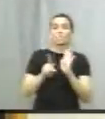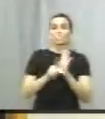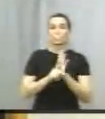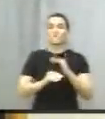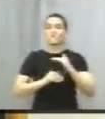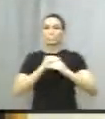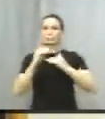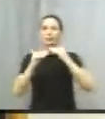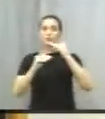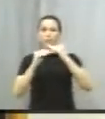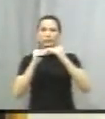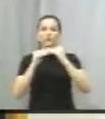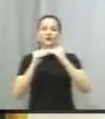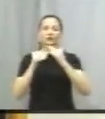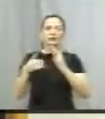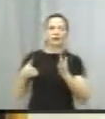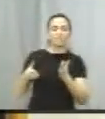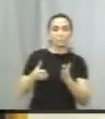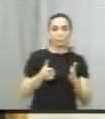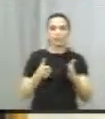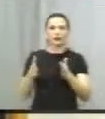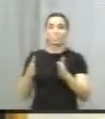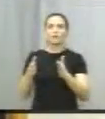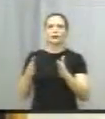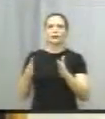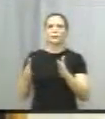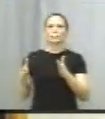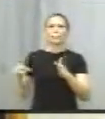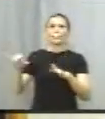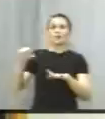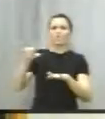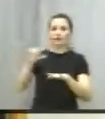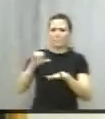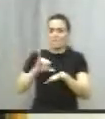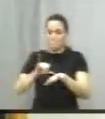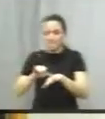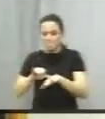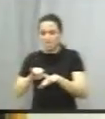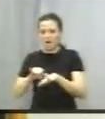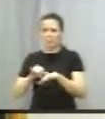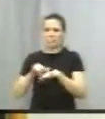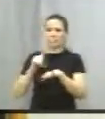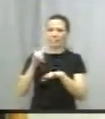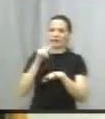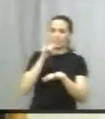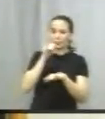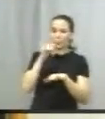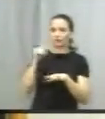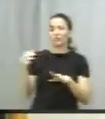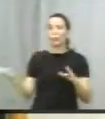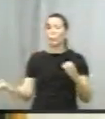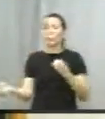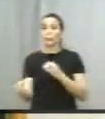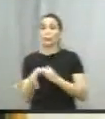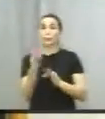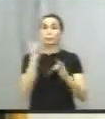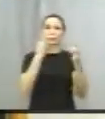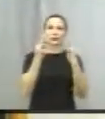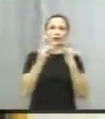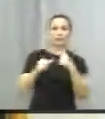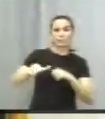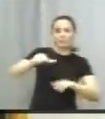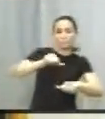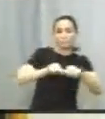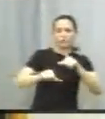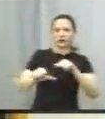semicondutores ferroelétricos aqui em São Carlos. Trata-se de uma nova tecnologia que vai substituir todos